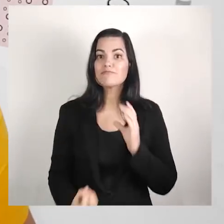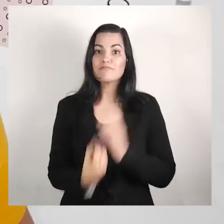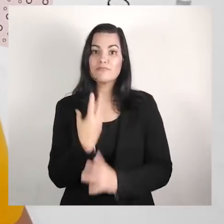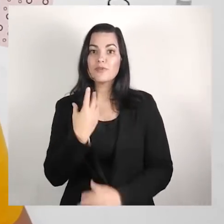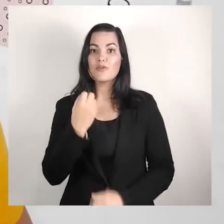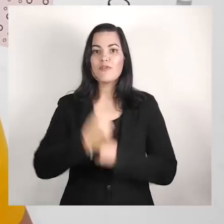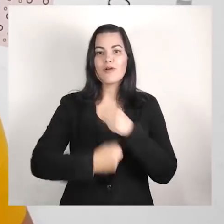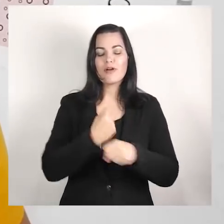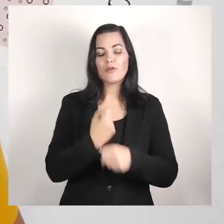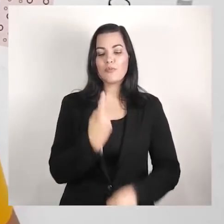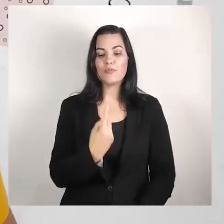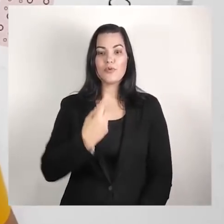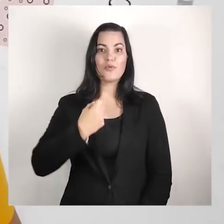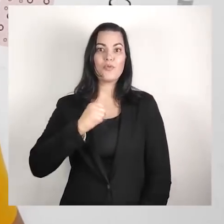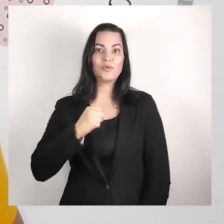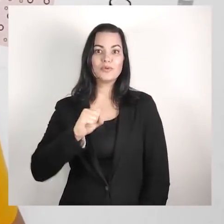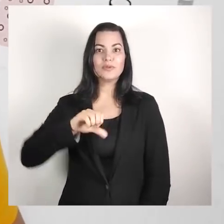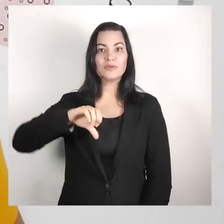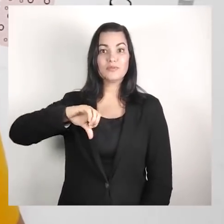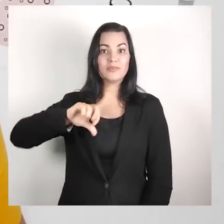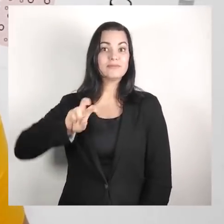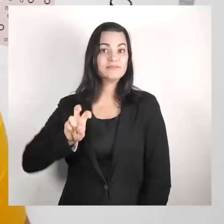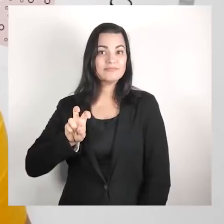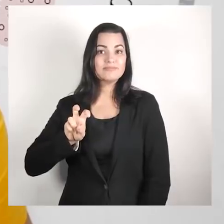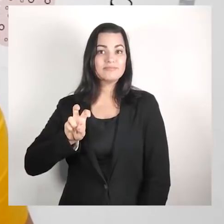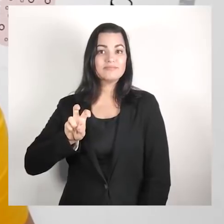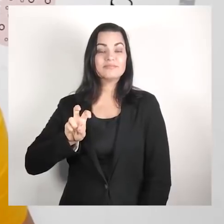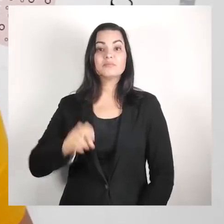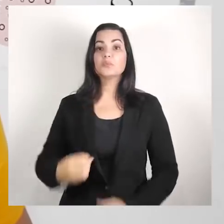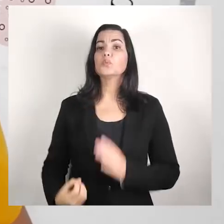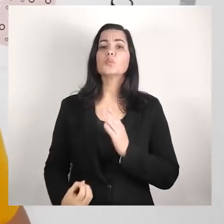ela foi criada em